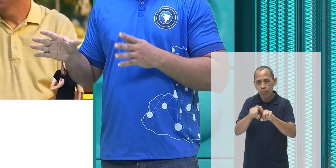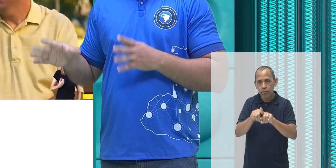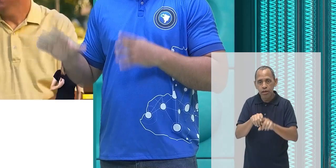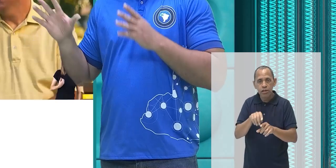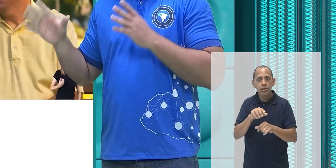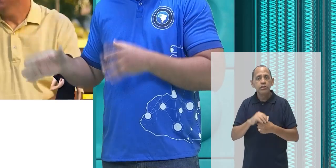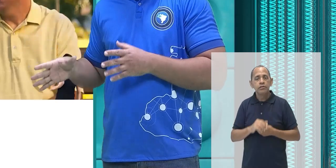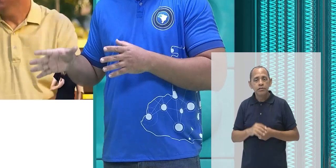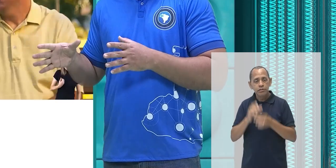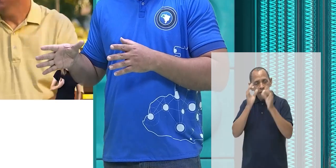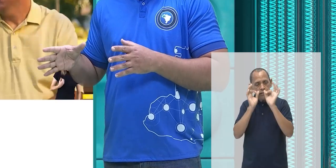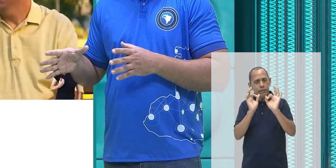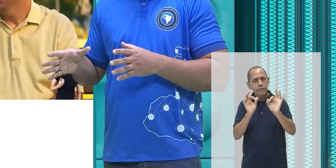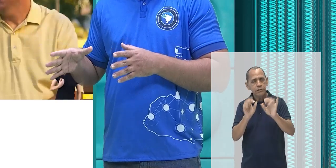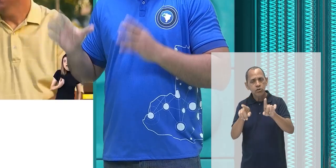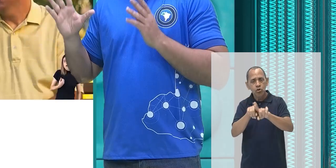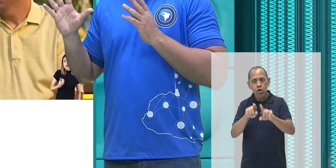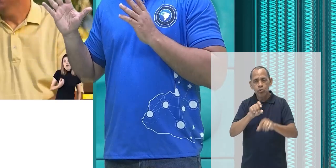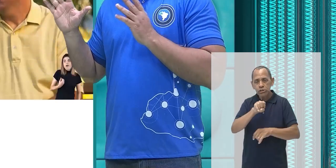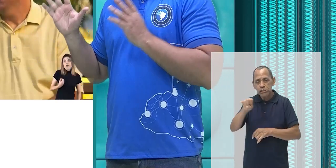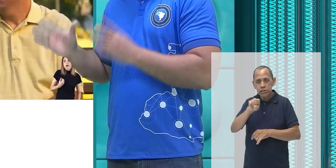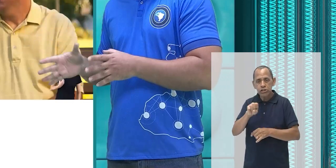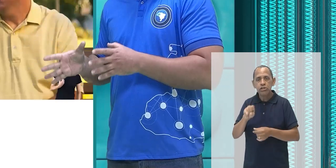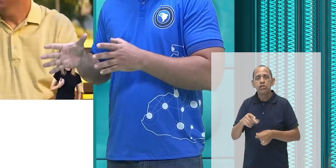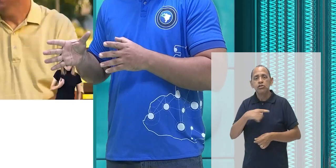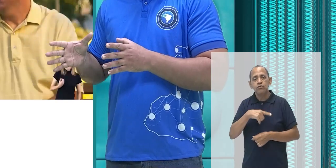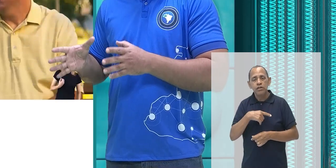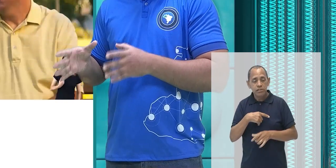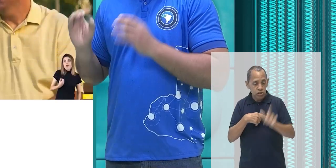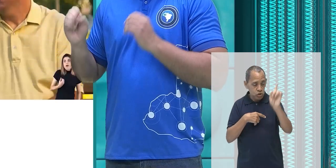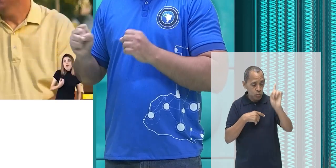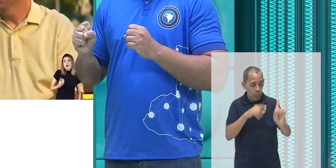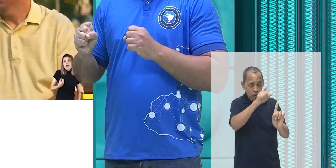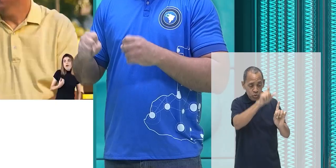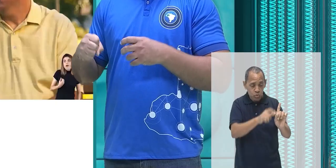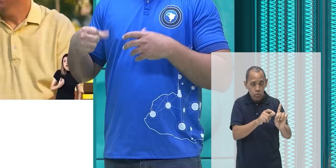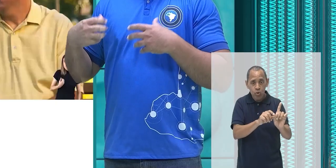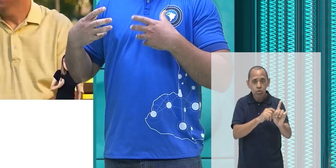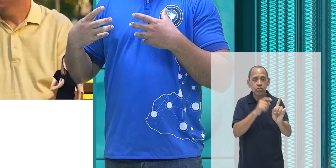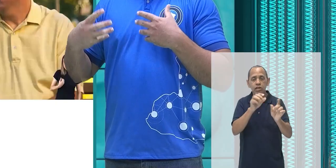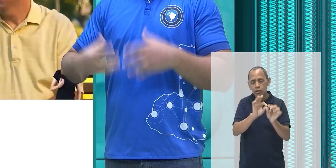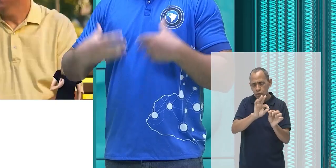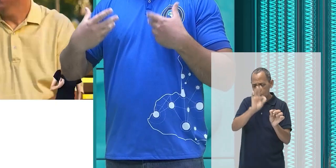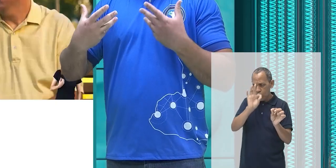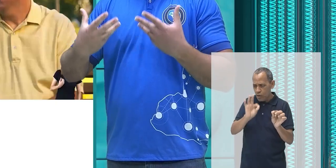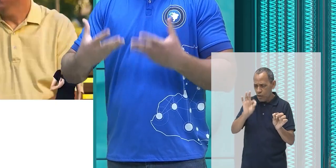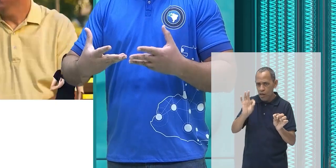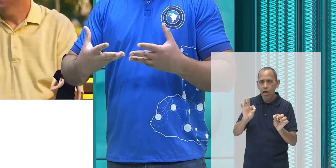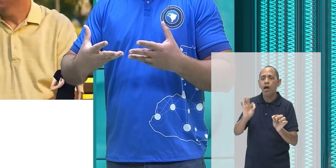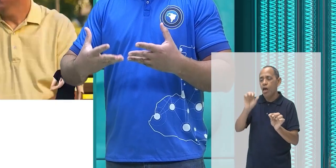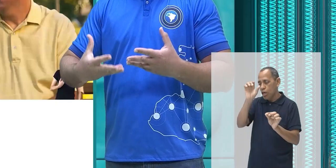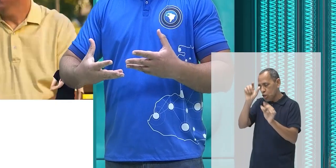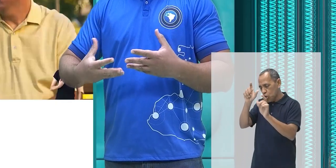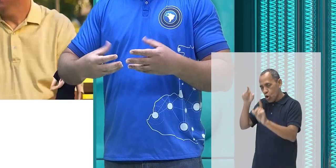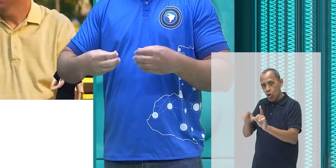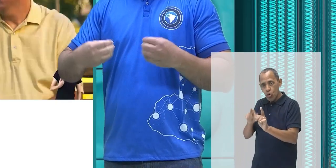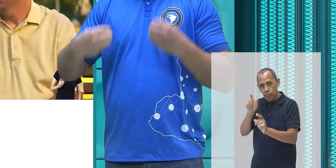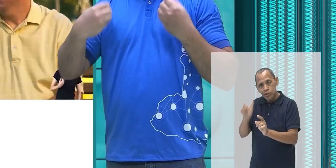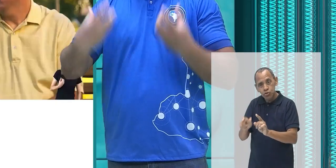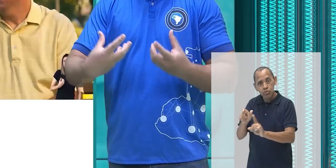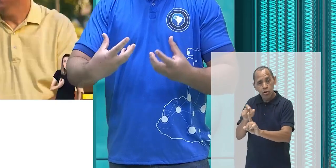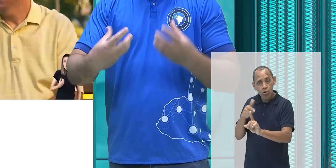importante, como já vimos. É uma história real, é uma pessoa que existe, certo? Então, isso traz veracidade à campanha,